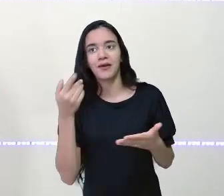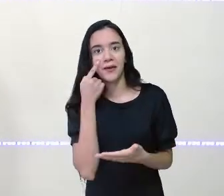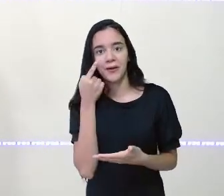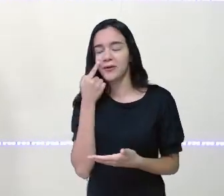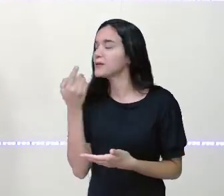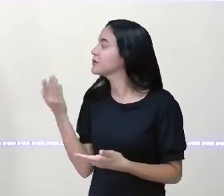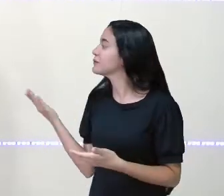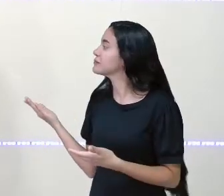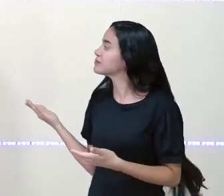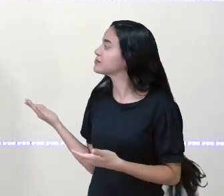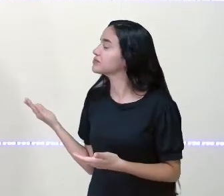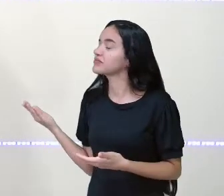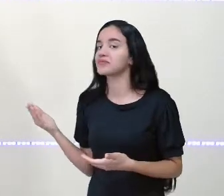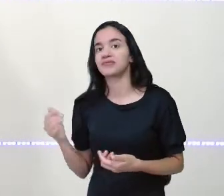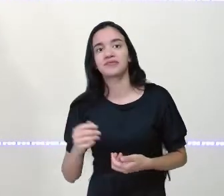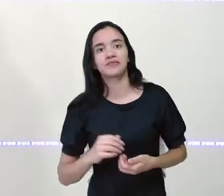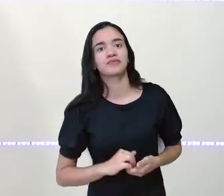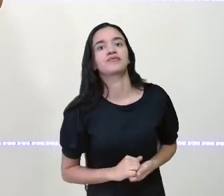daqui, olha só.